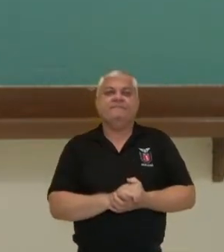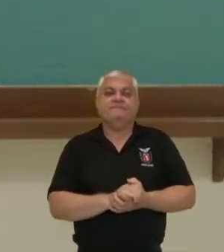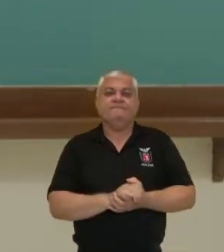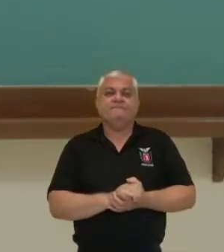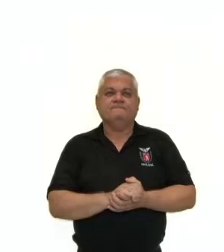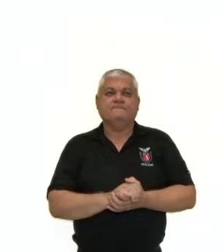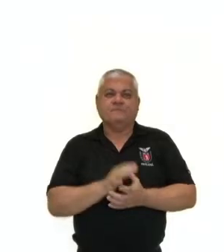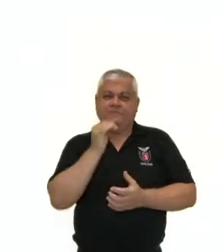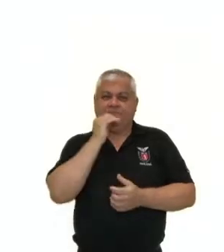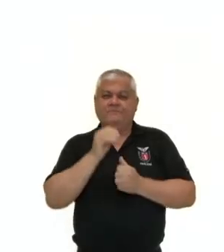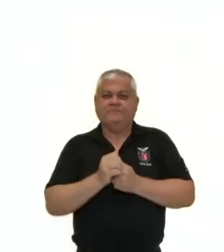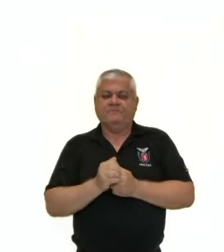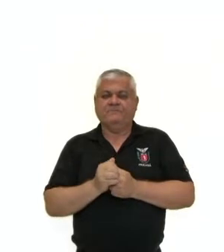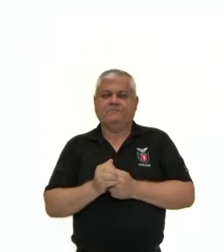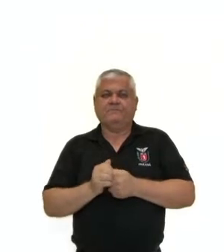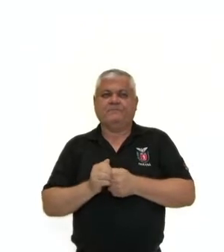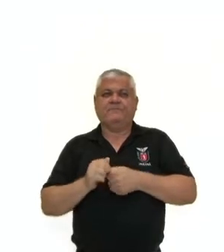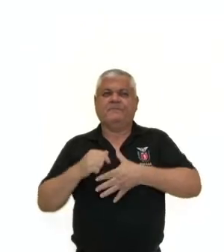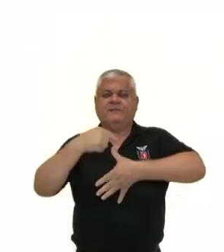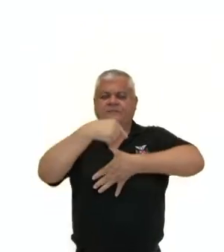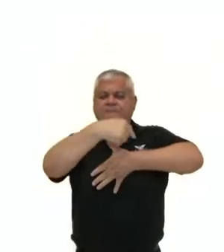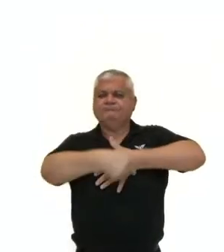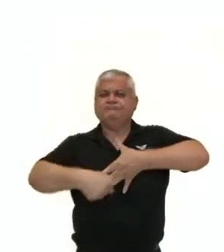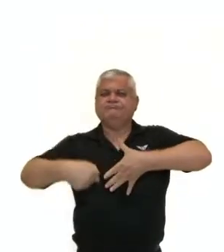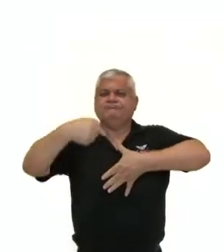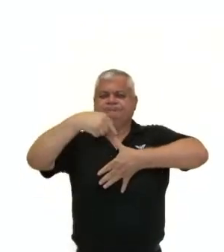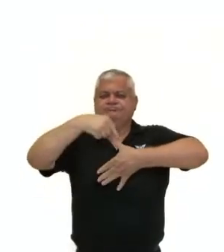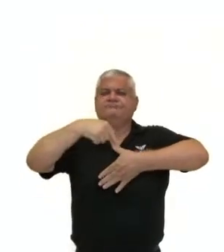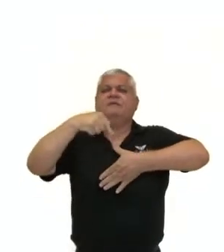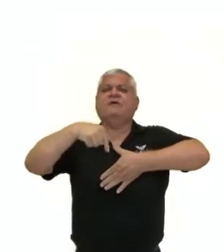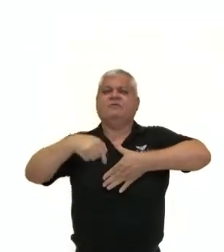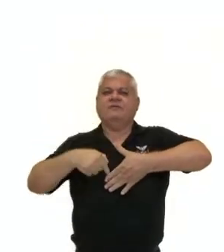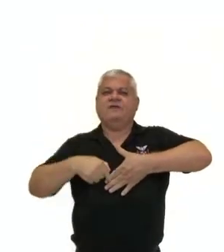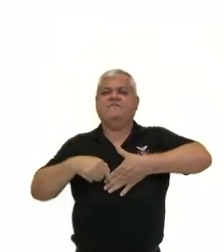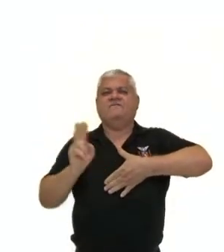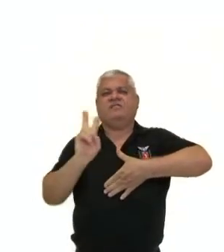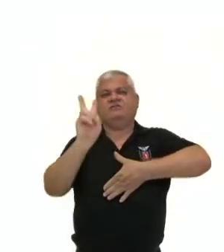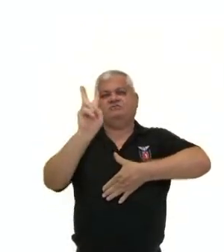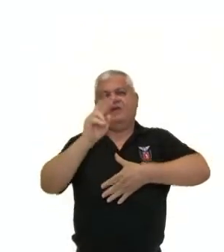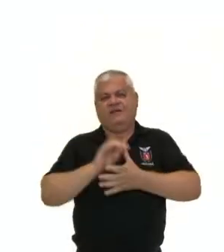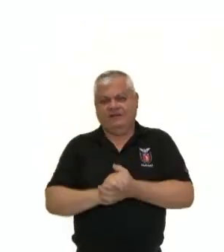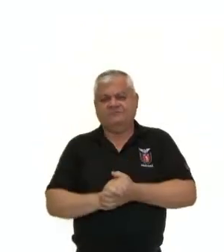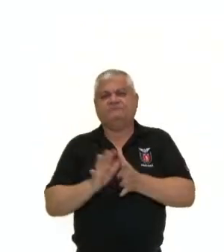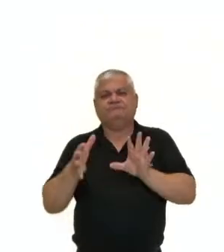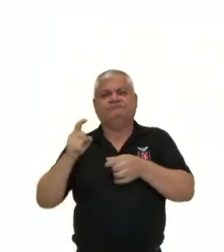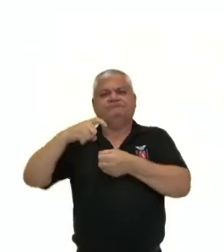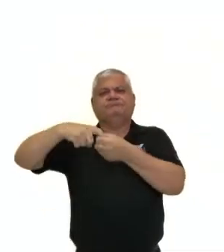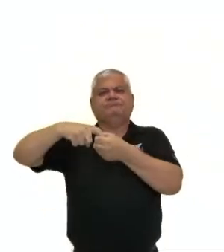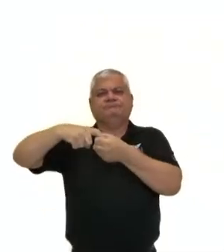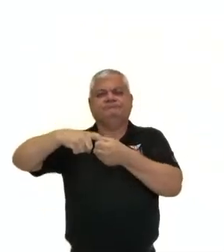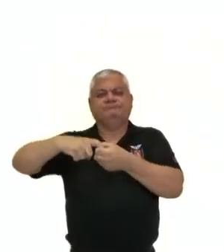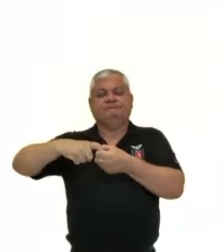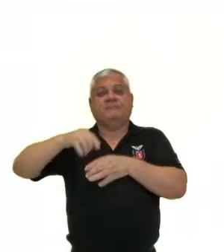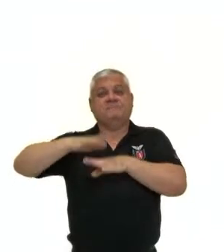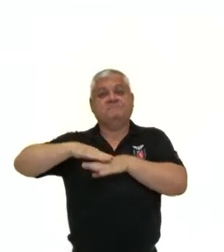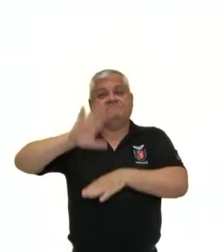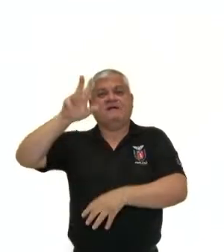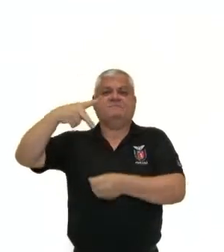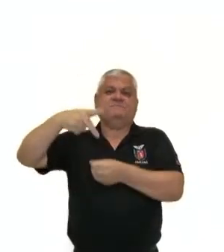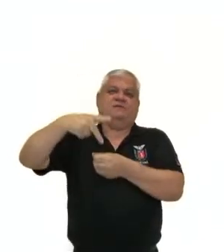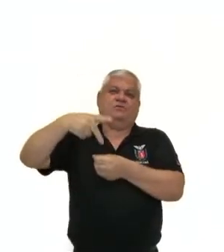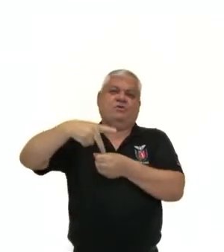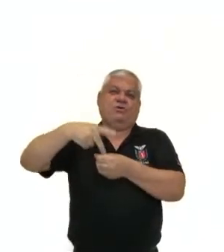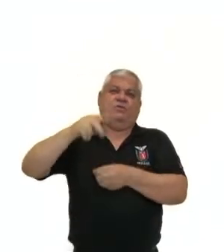na América inteira o único país que faz parte do PEP é a Venezuela Que por sinal é o país que mais